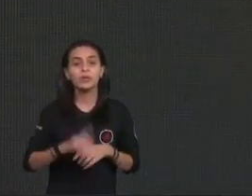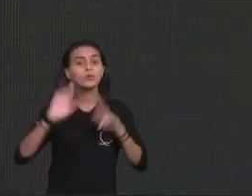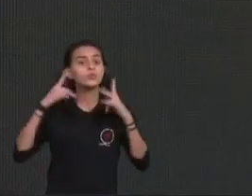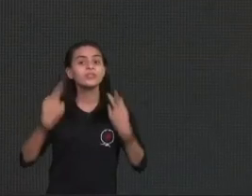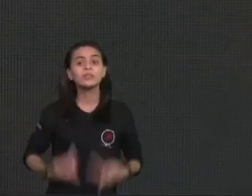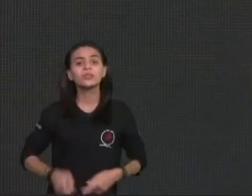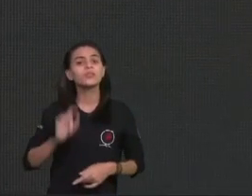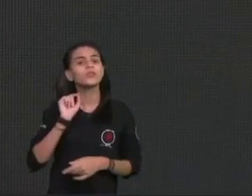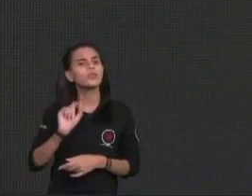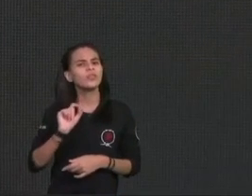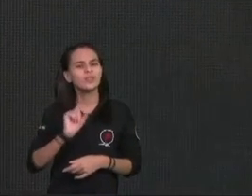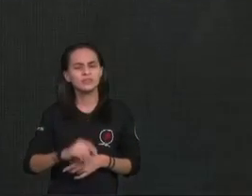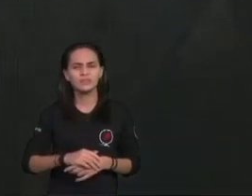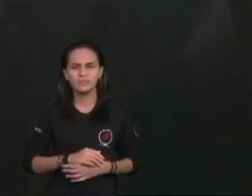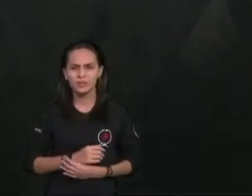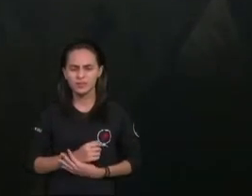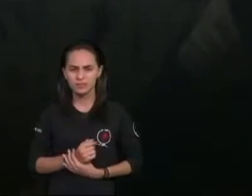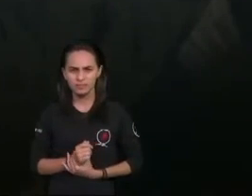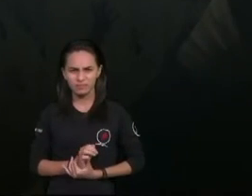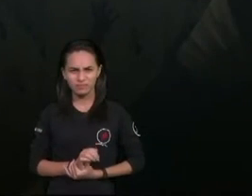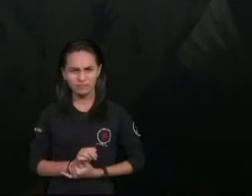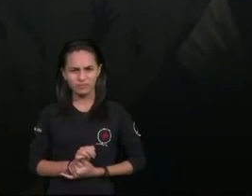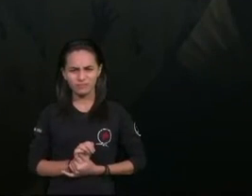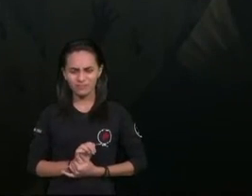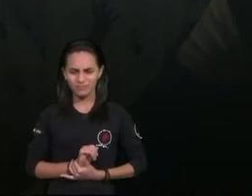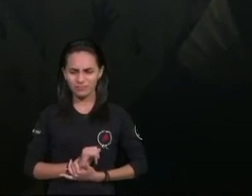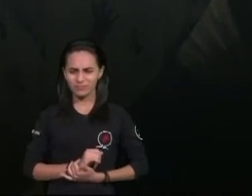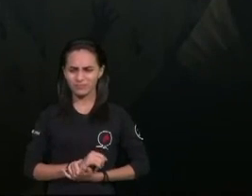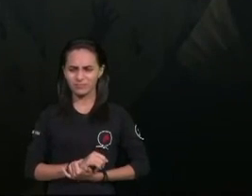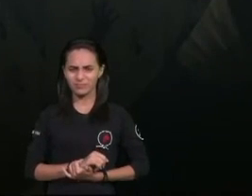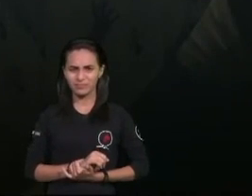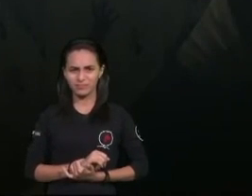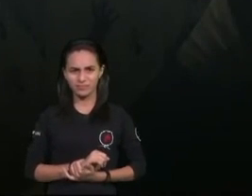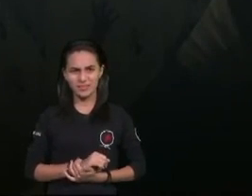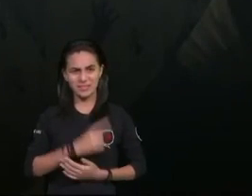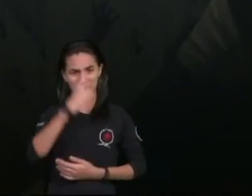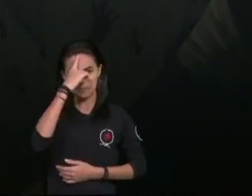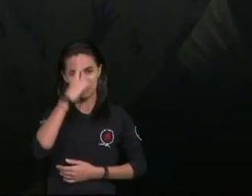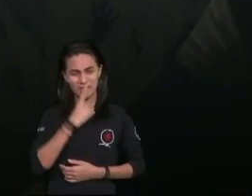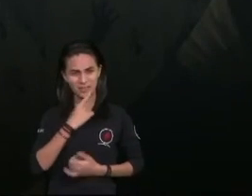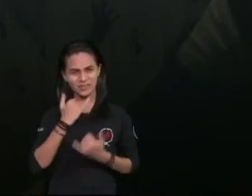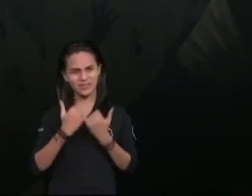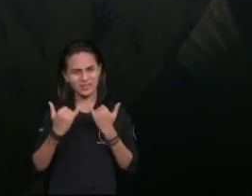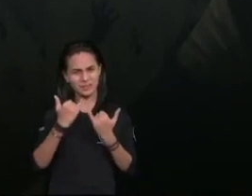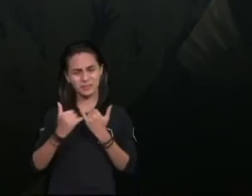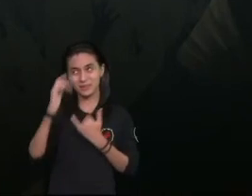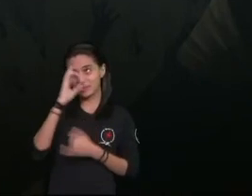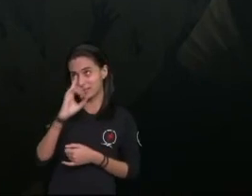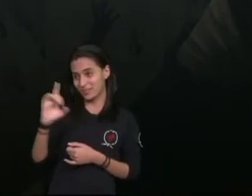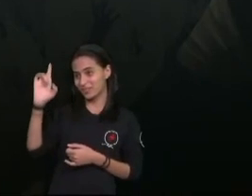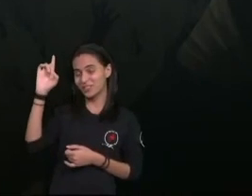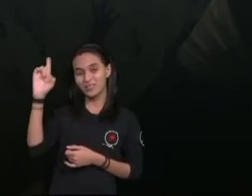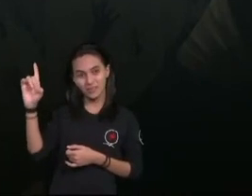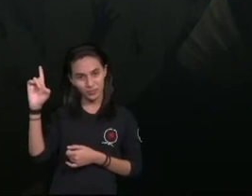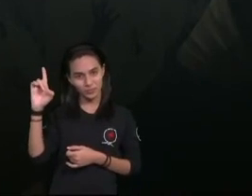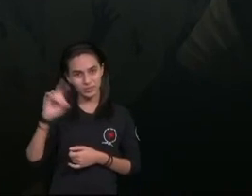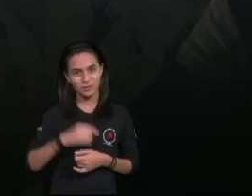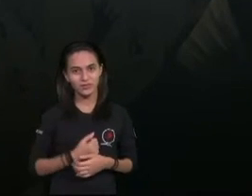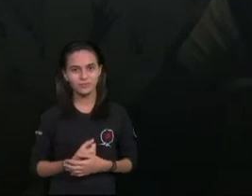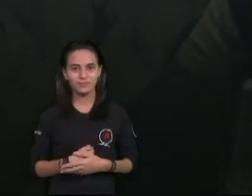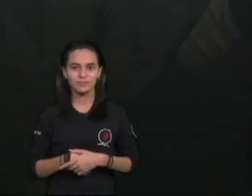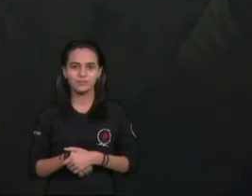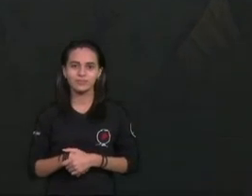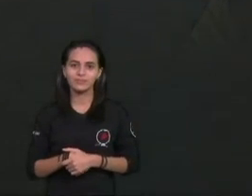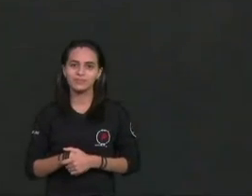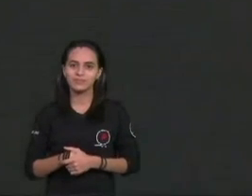ser humano e aqui eu começo a te responder imagem e semelhança de Deus